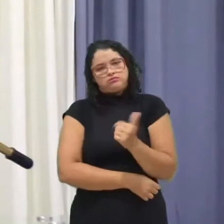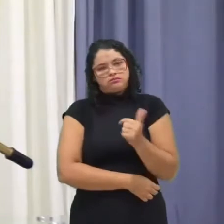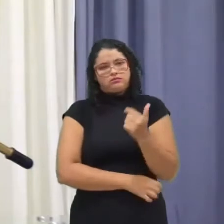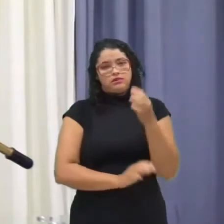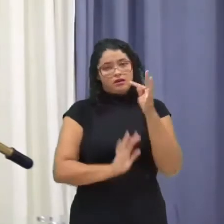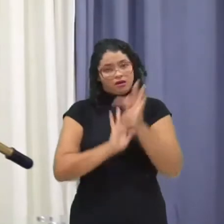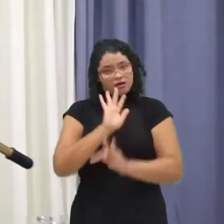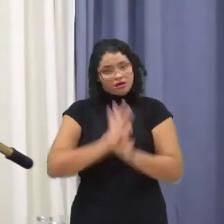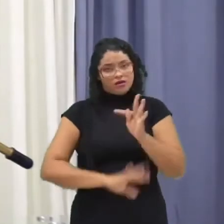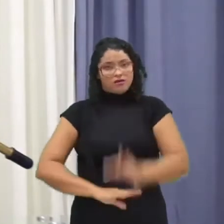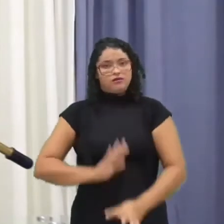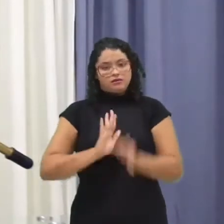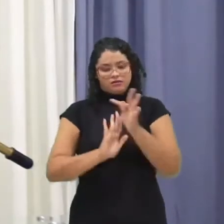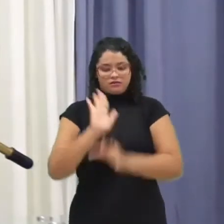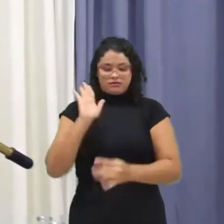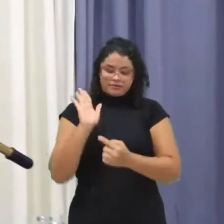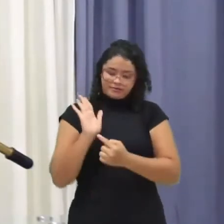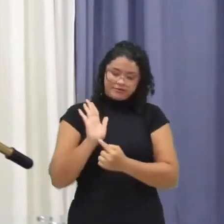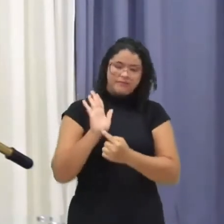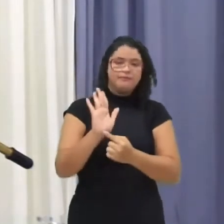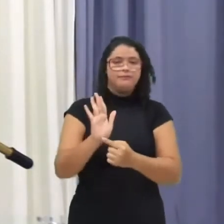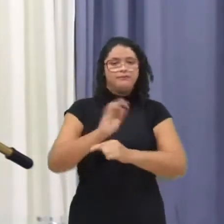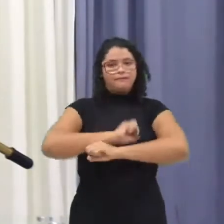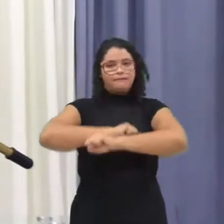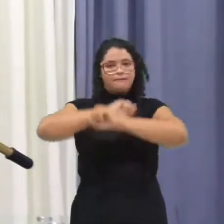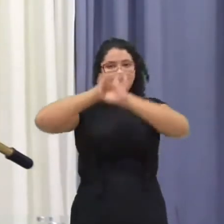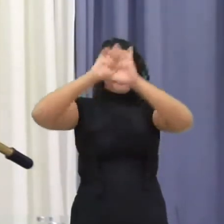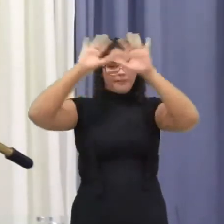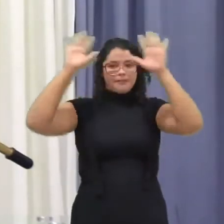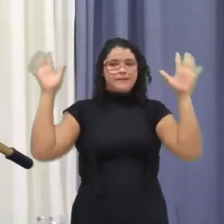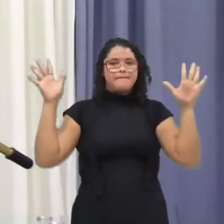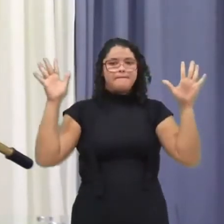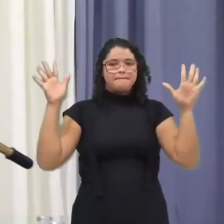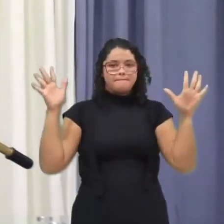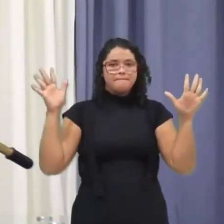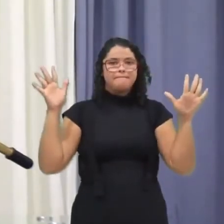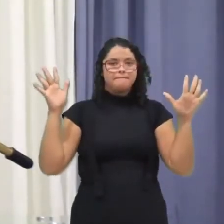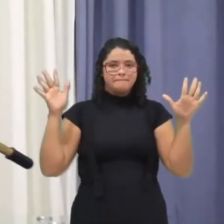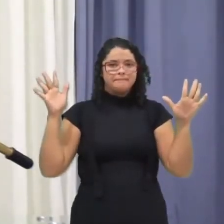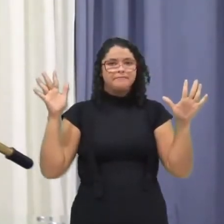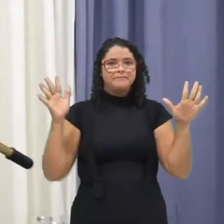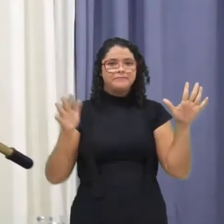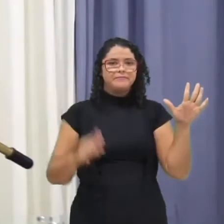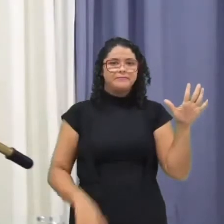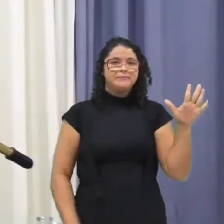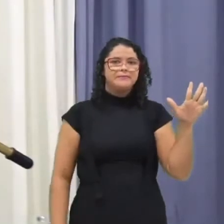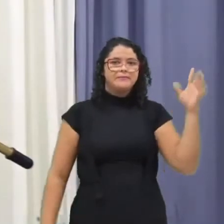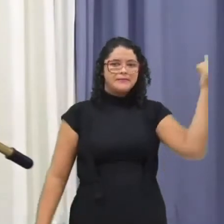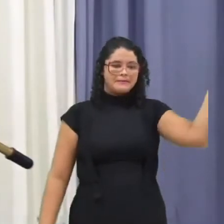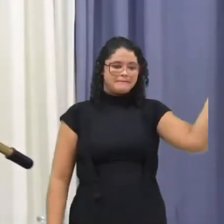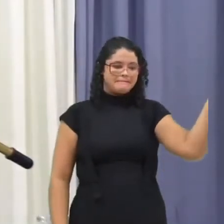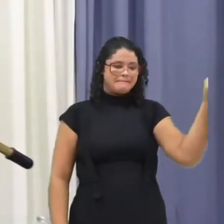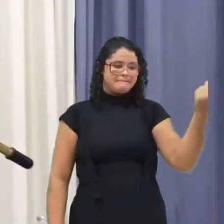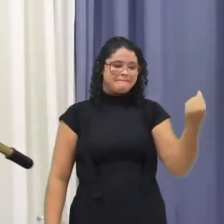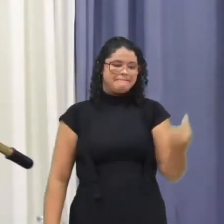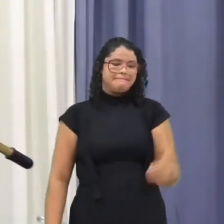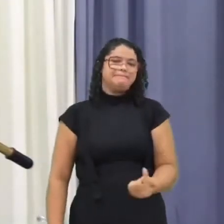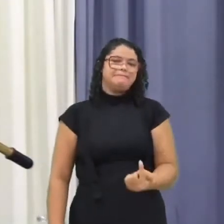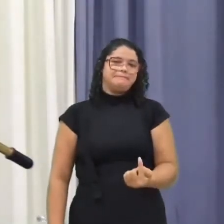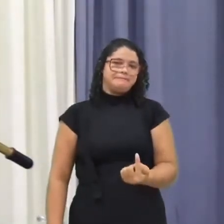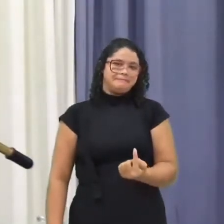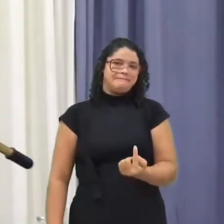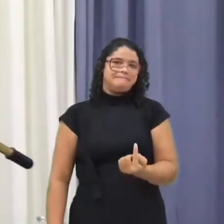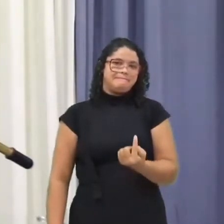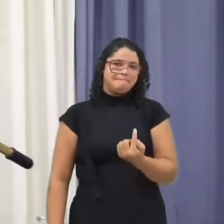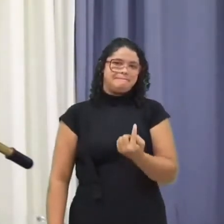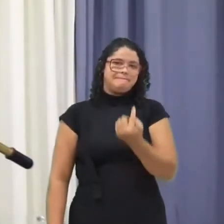deixa claro que aqueles que virão do céu com o Senhor,